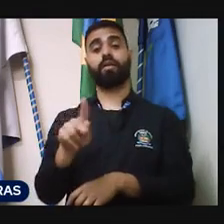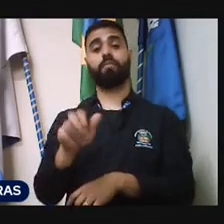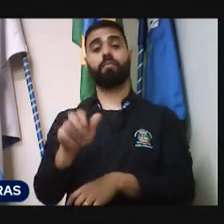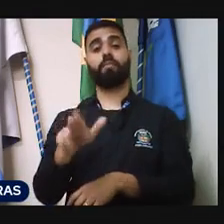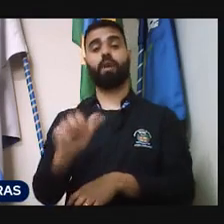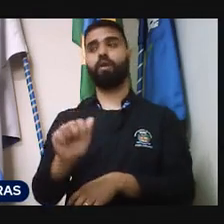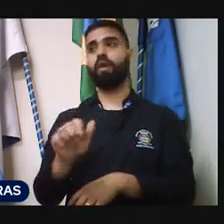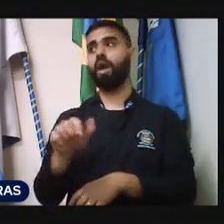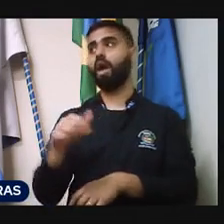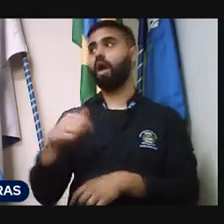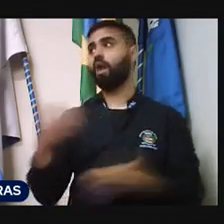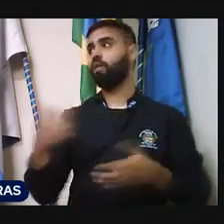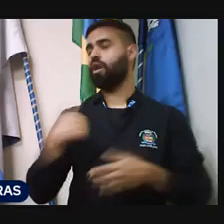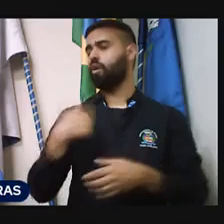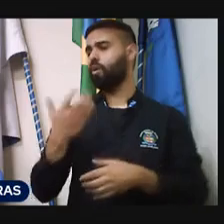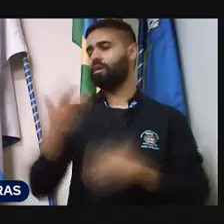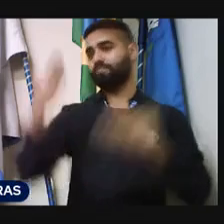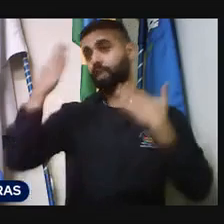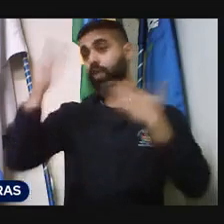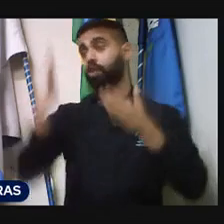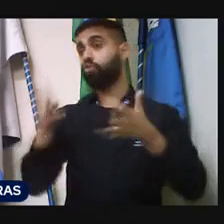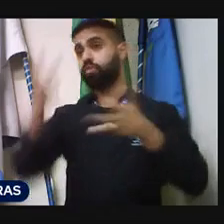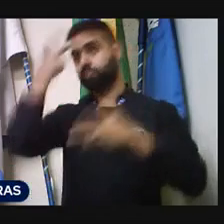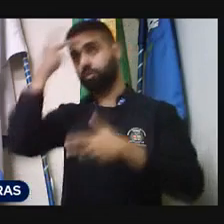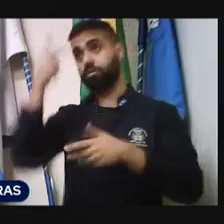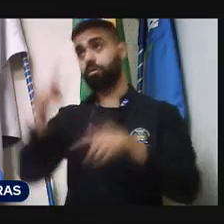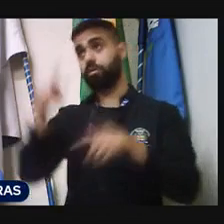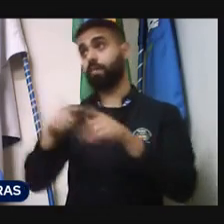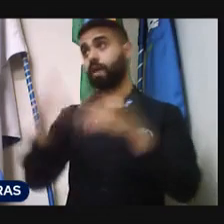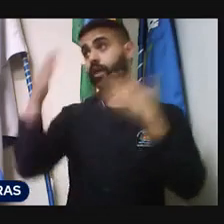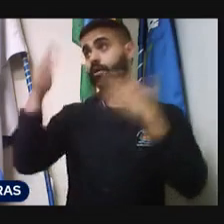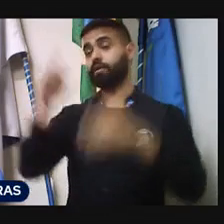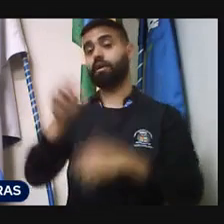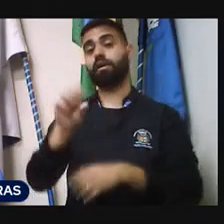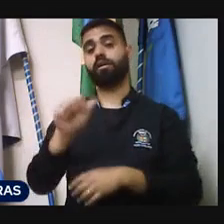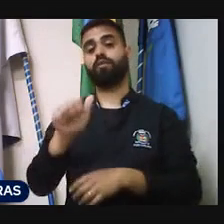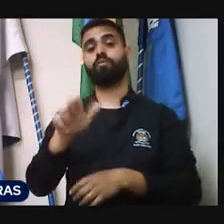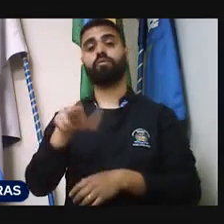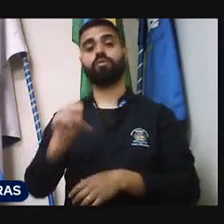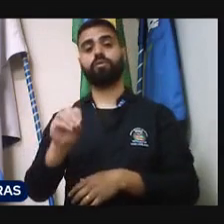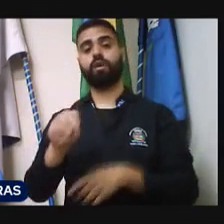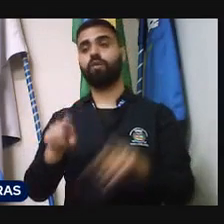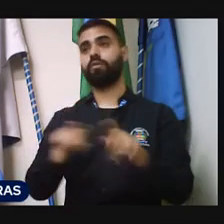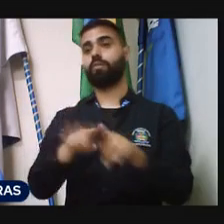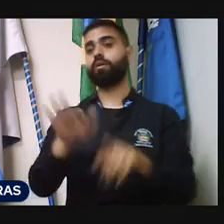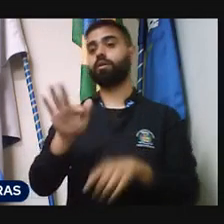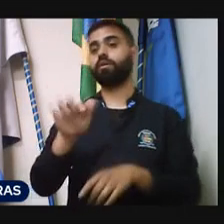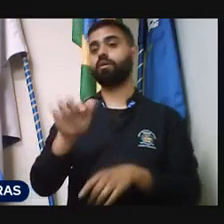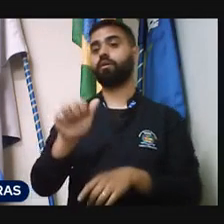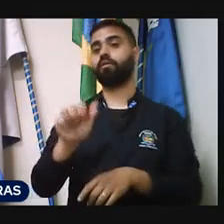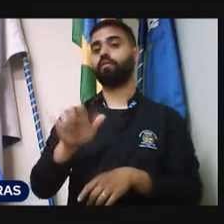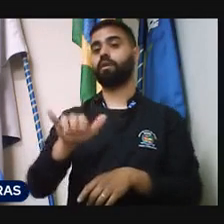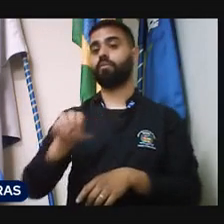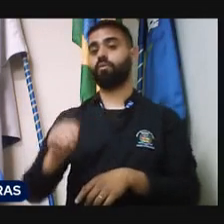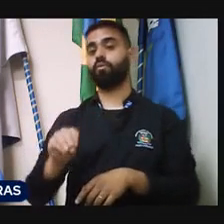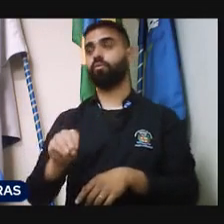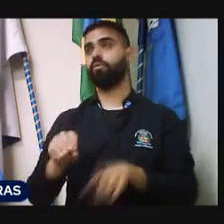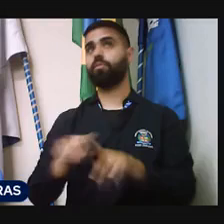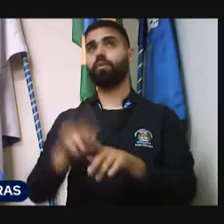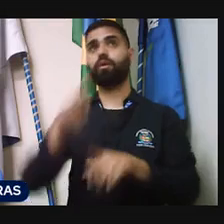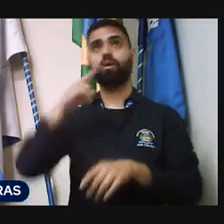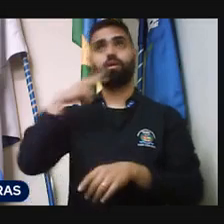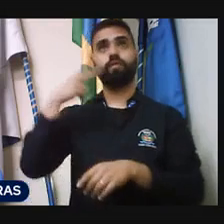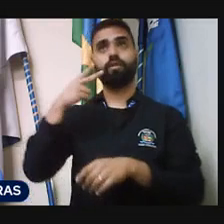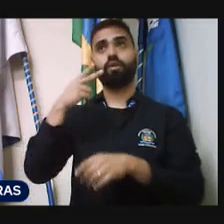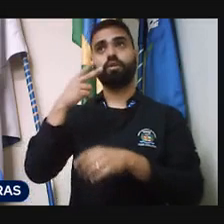agradecer a todos vocês e agradecer ao pessoal o padre Antônio aos